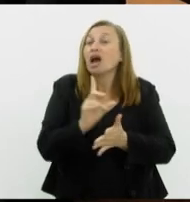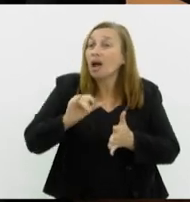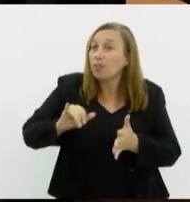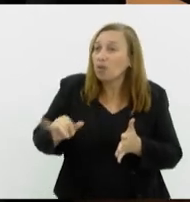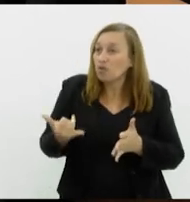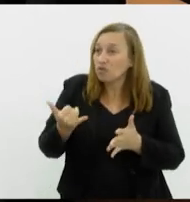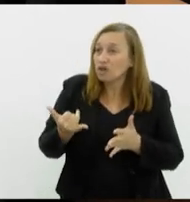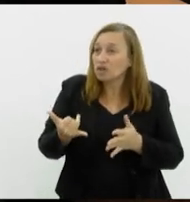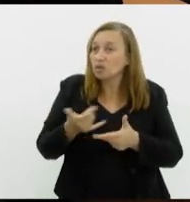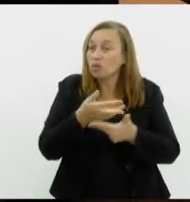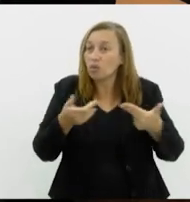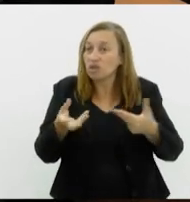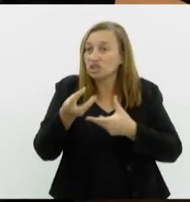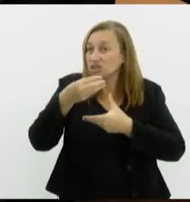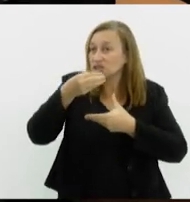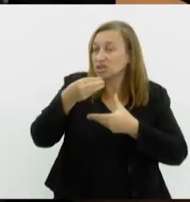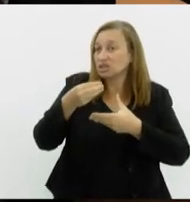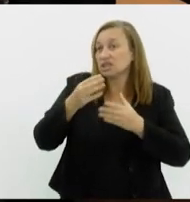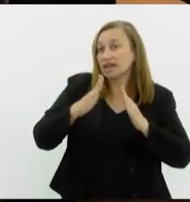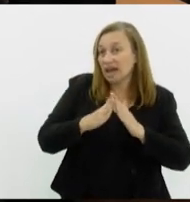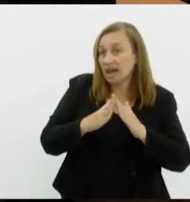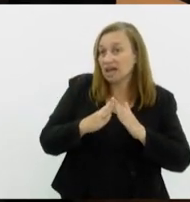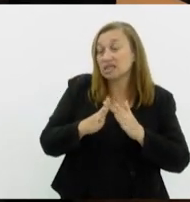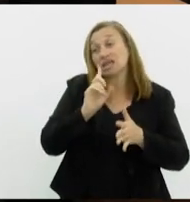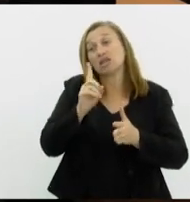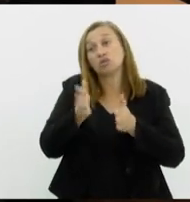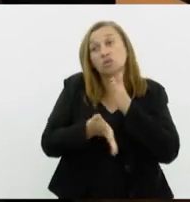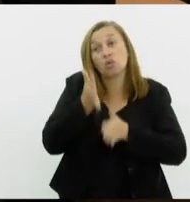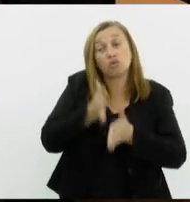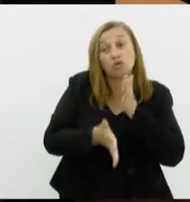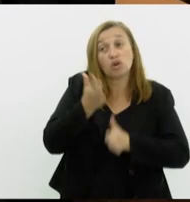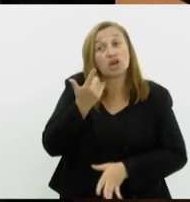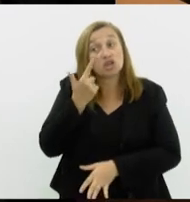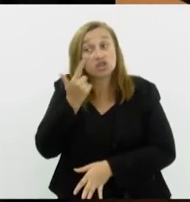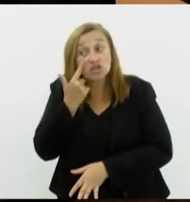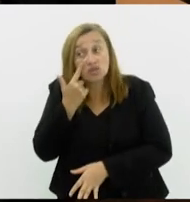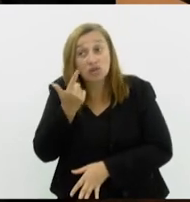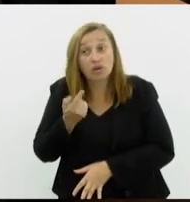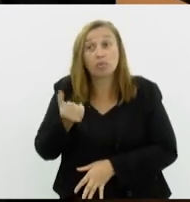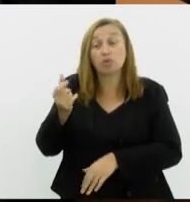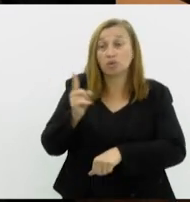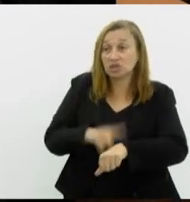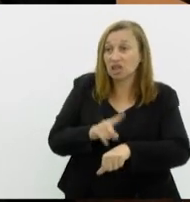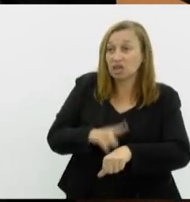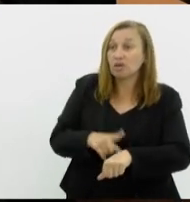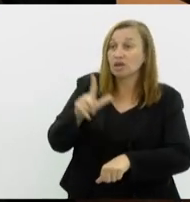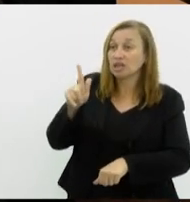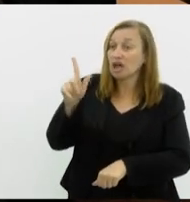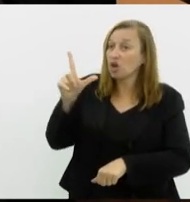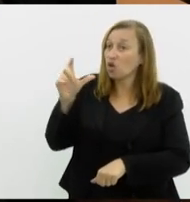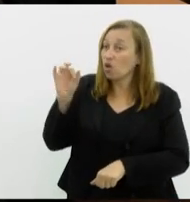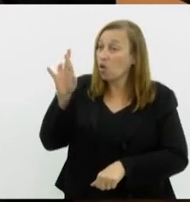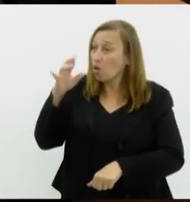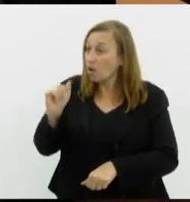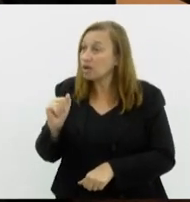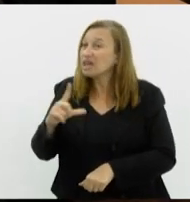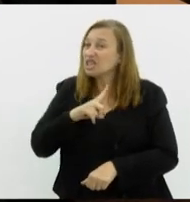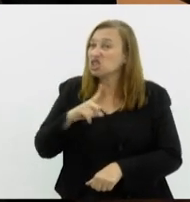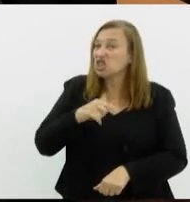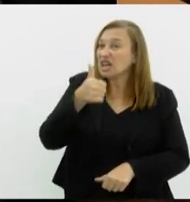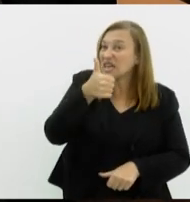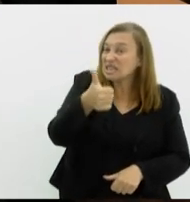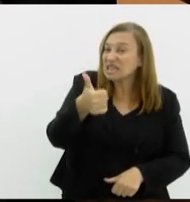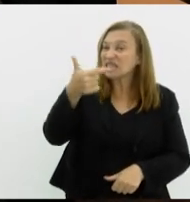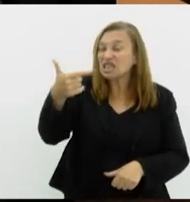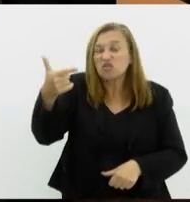aproveitam. E elas não se confundem com aqueles que a gente viu há pouco tempo, um na Glória, que Vossa Excelência fez, que tinha